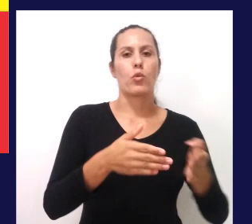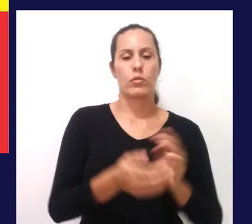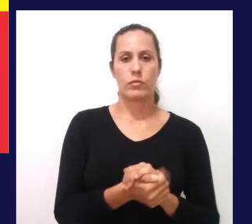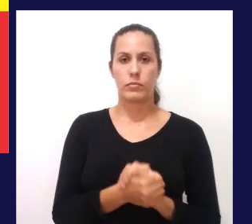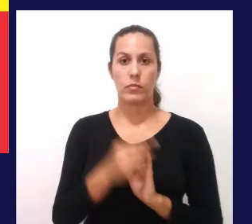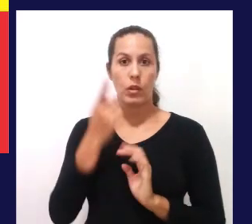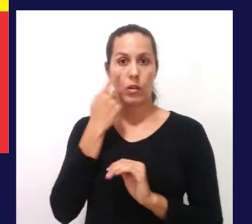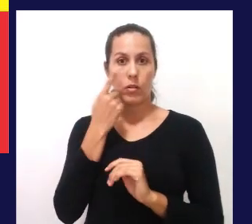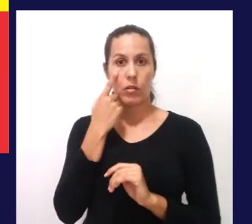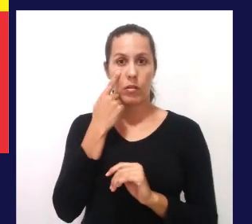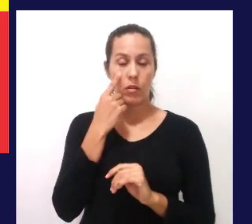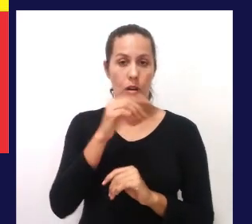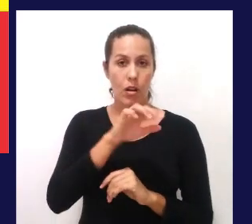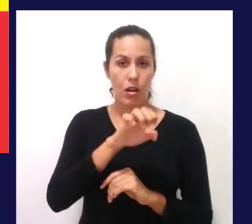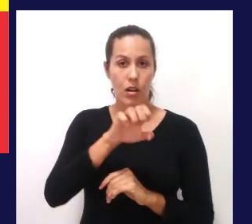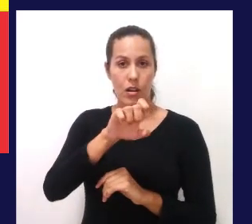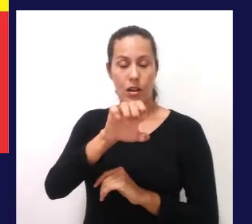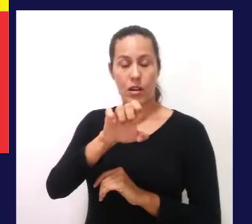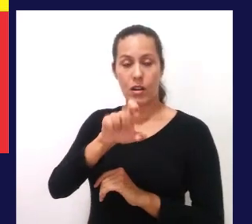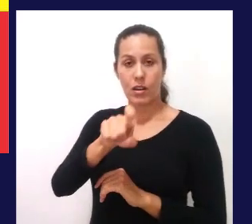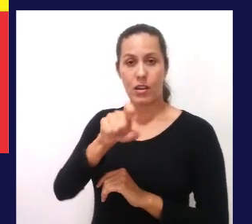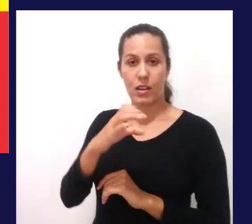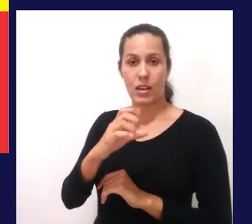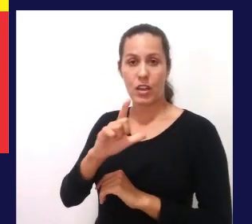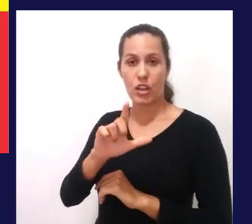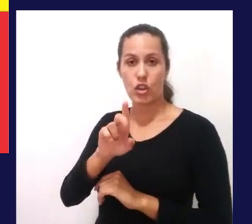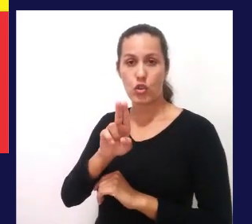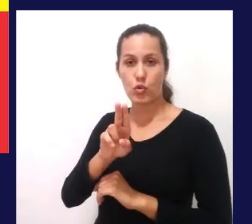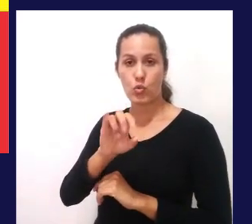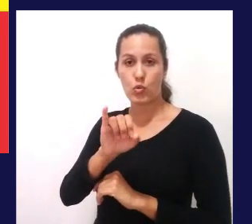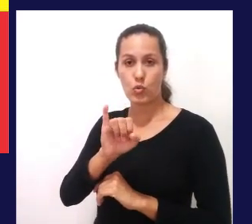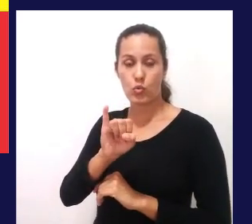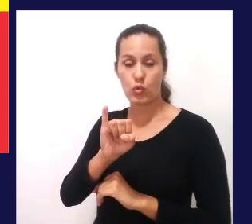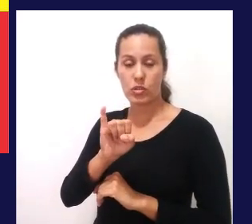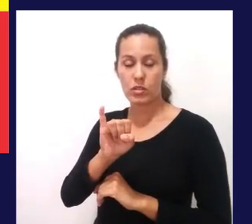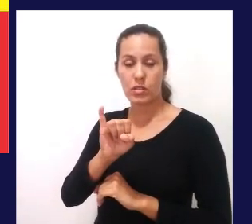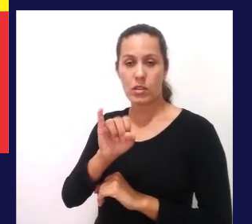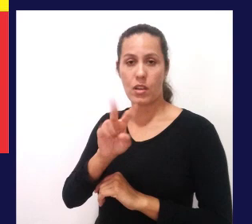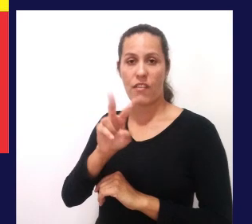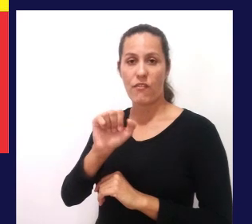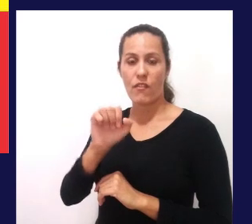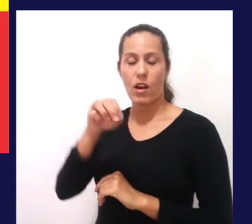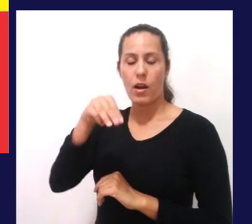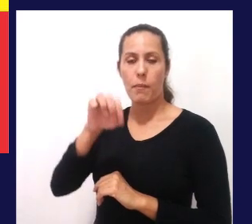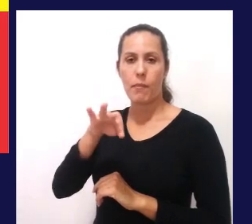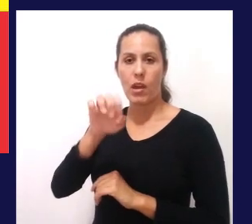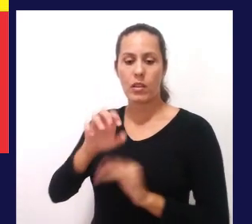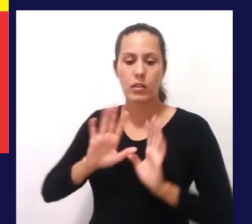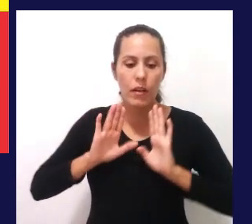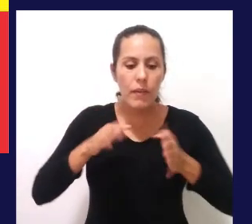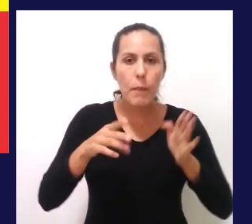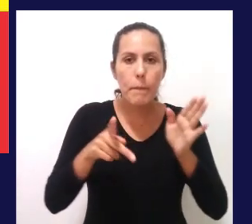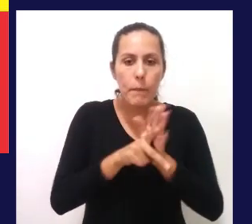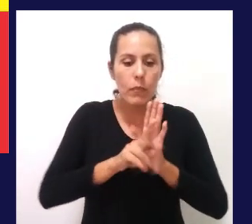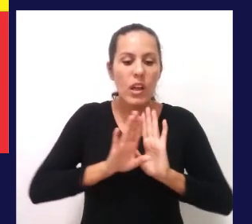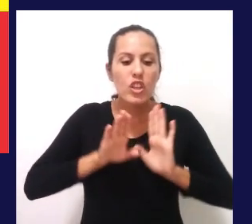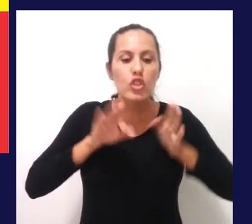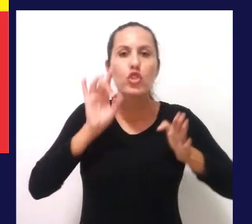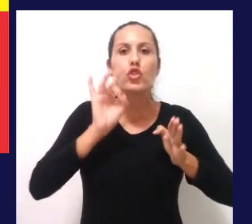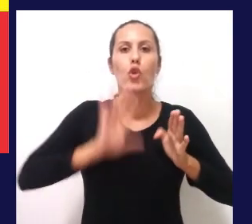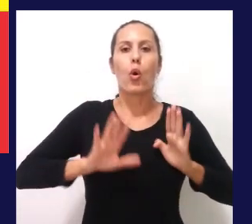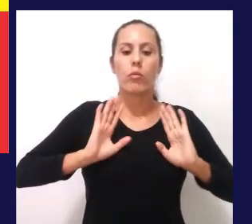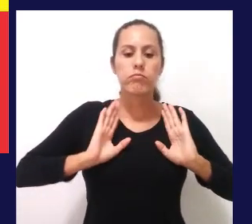na escola. Observe essa palavra, exclusivamente, quer dizer que tudo que a criança